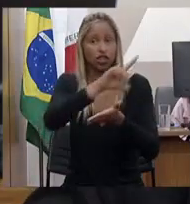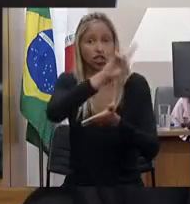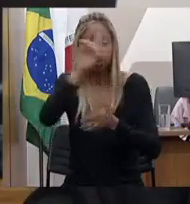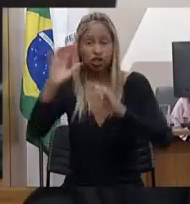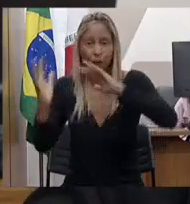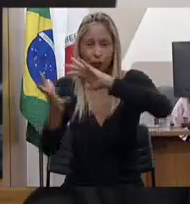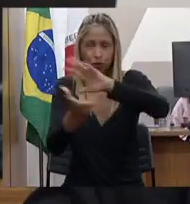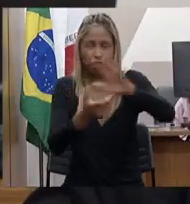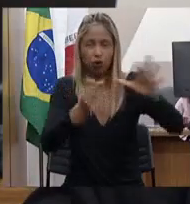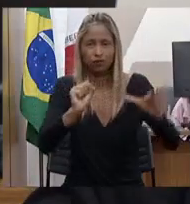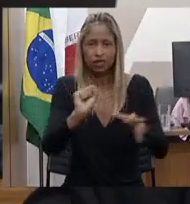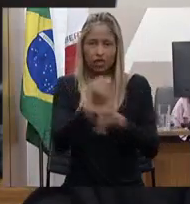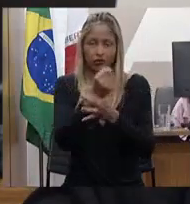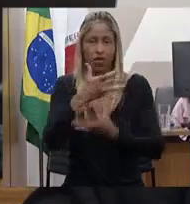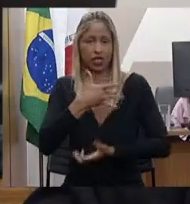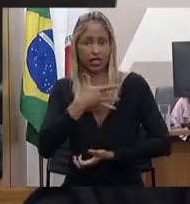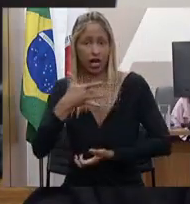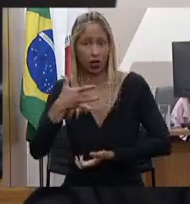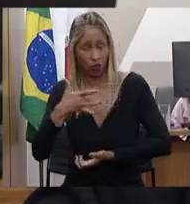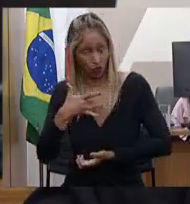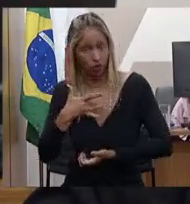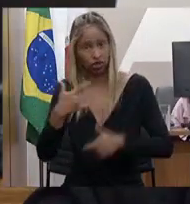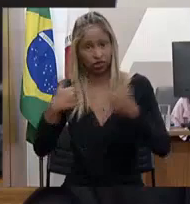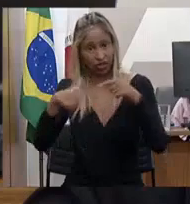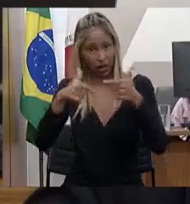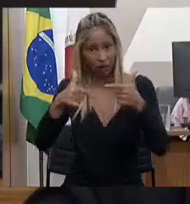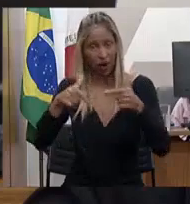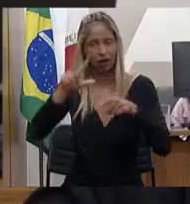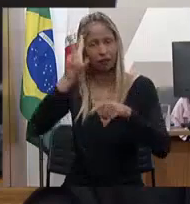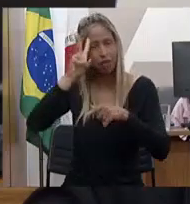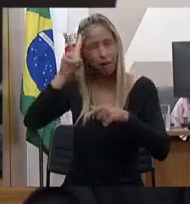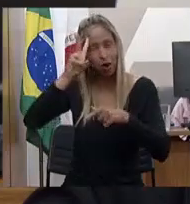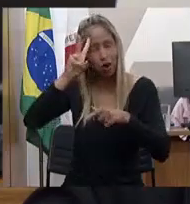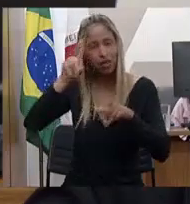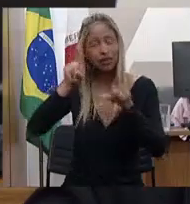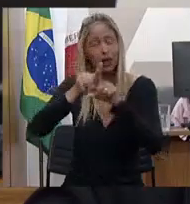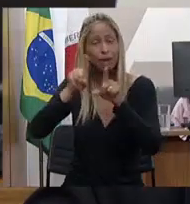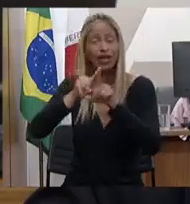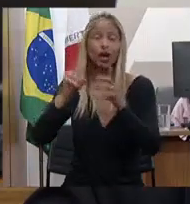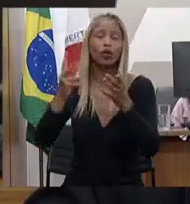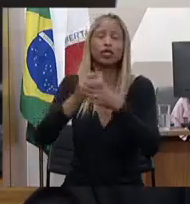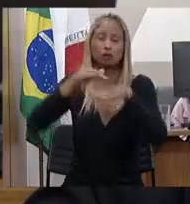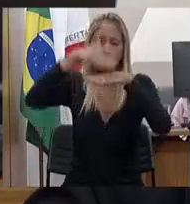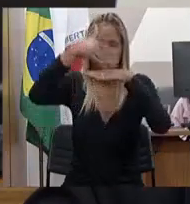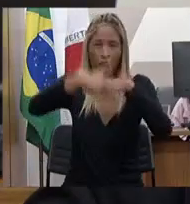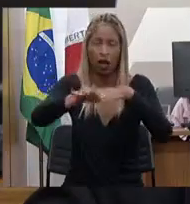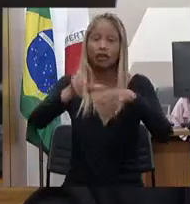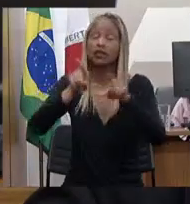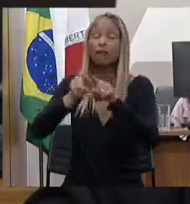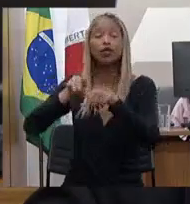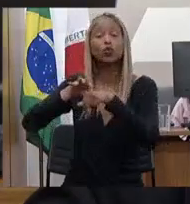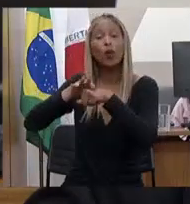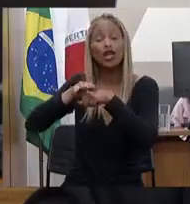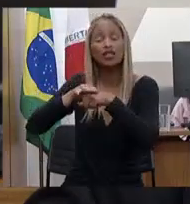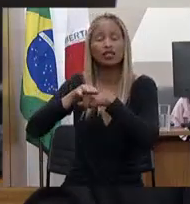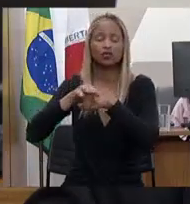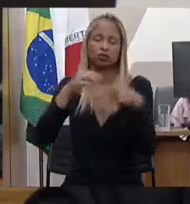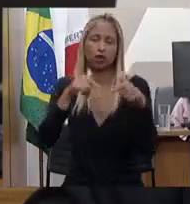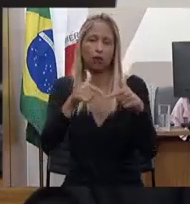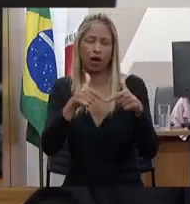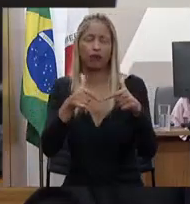mundial de segurança e saúde do trabalho e no Dia Nacional e memória das vítimas de acidentes e doenças no trabalho eu deixo